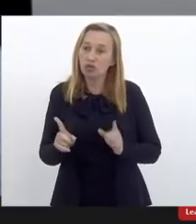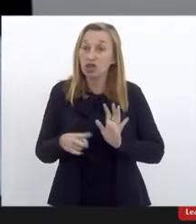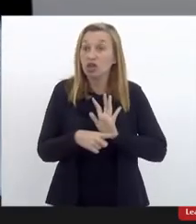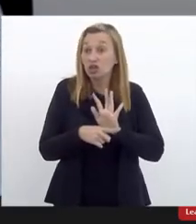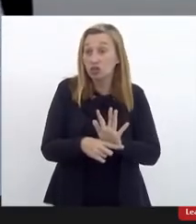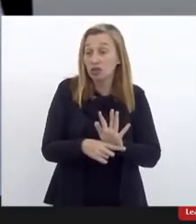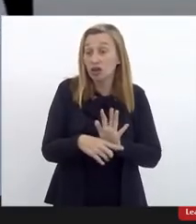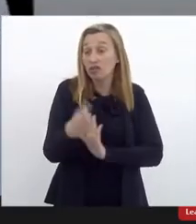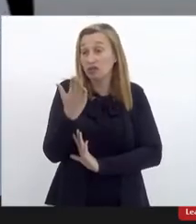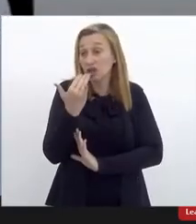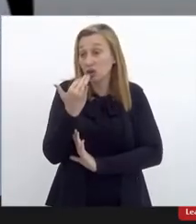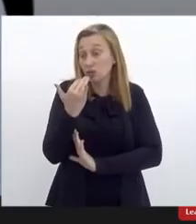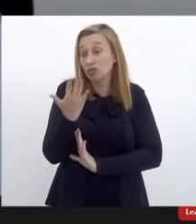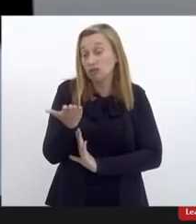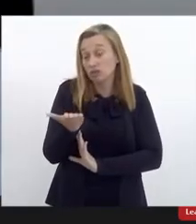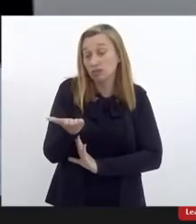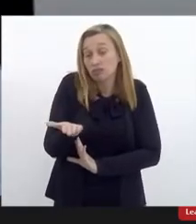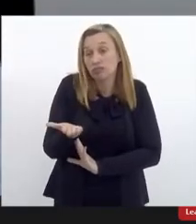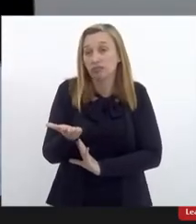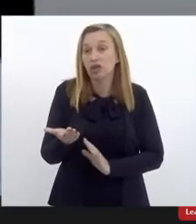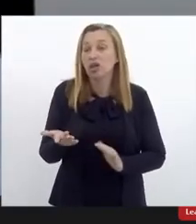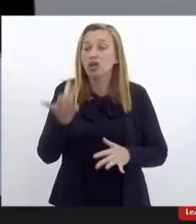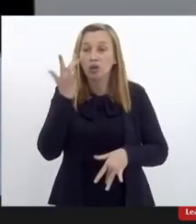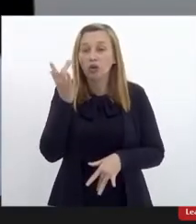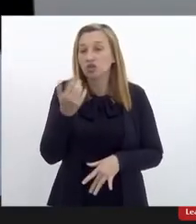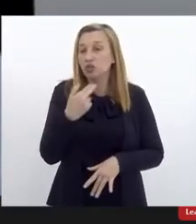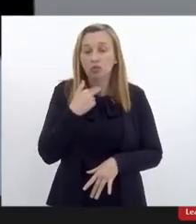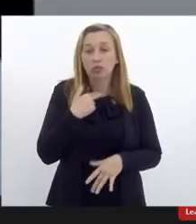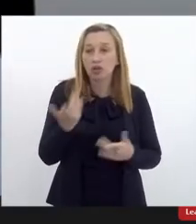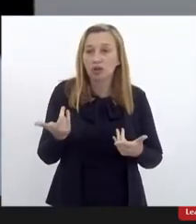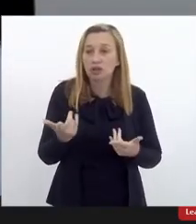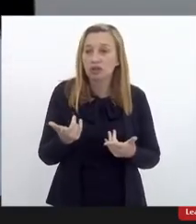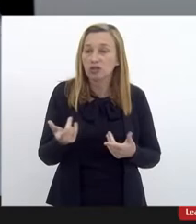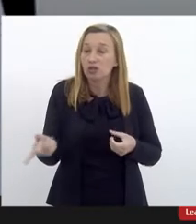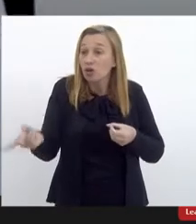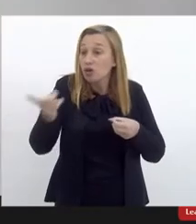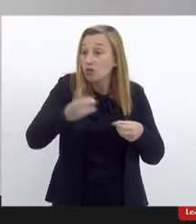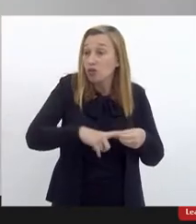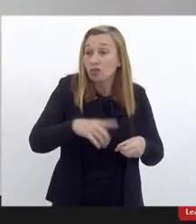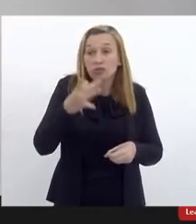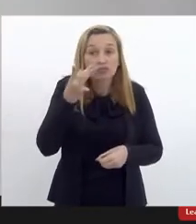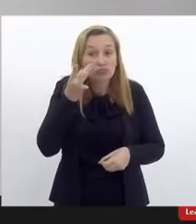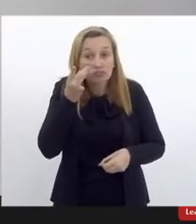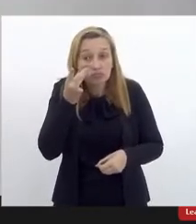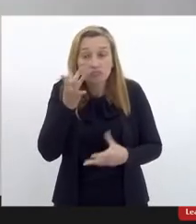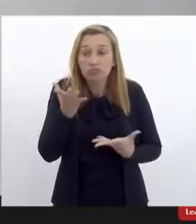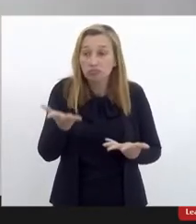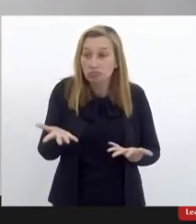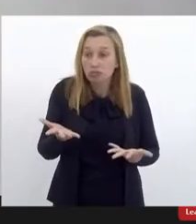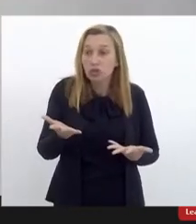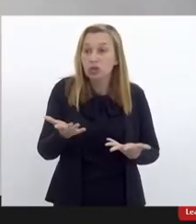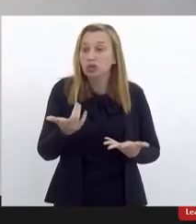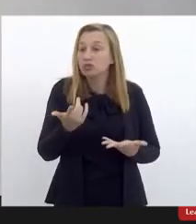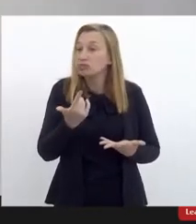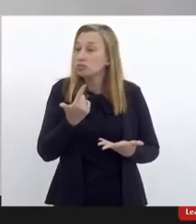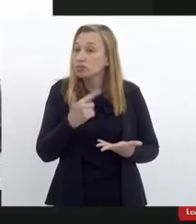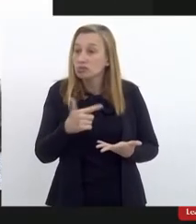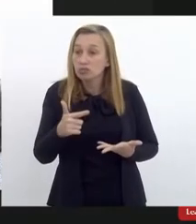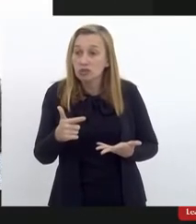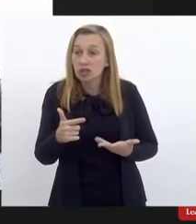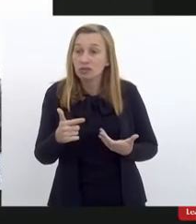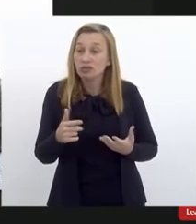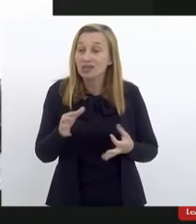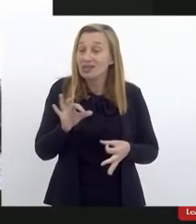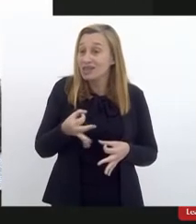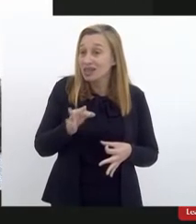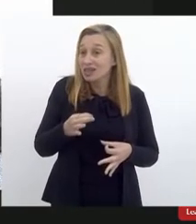exemplo, alimentação cotidiana. Então, assim, eu acho que a gente não pode fazer um retorno presencial sem garantir ainda